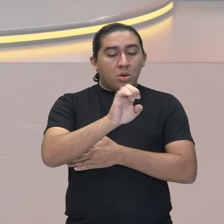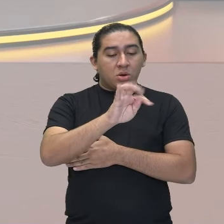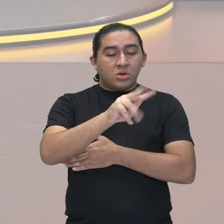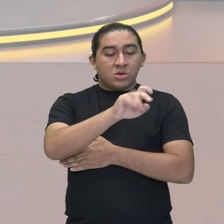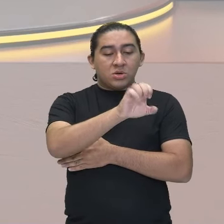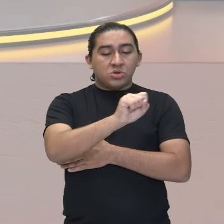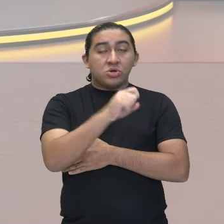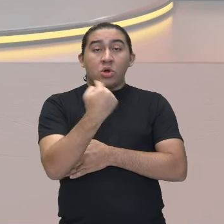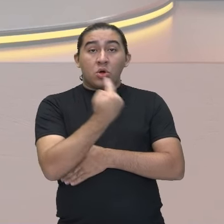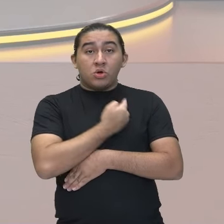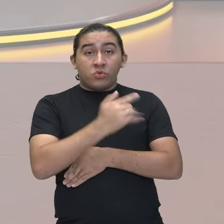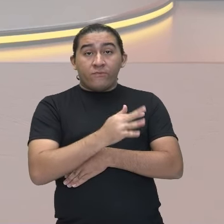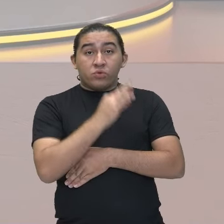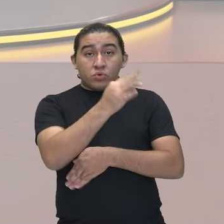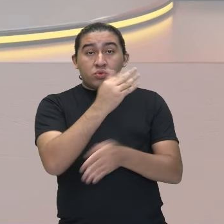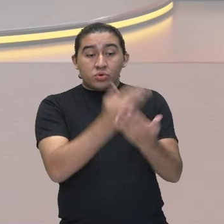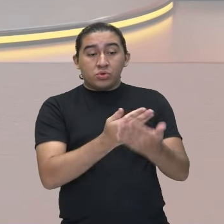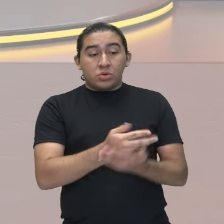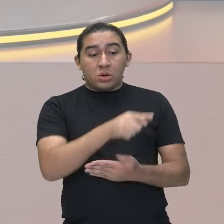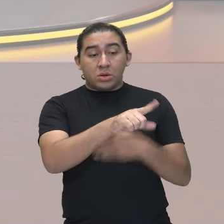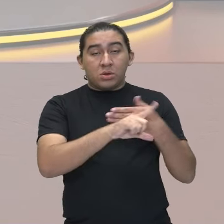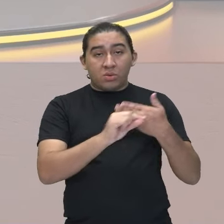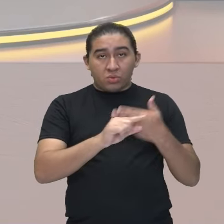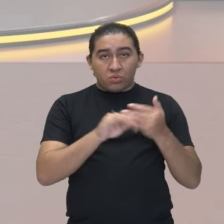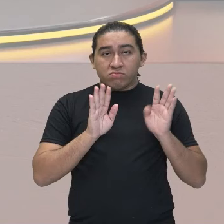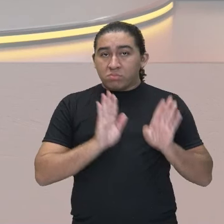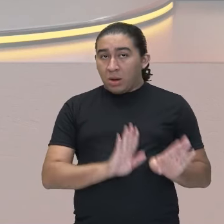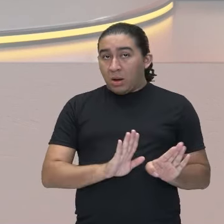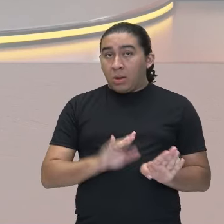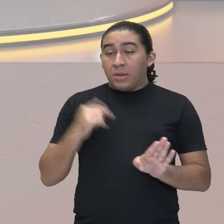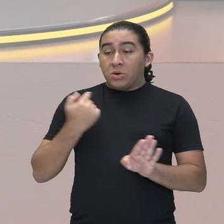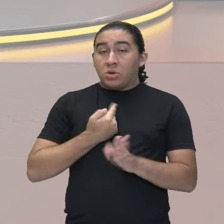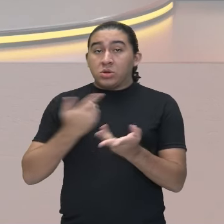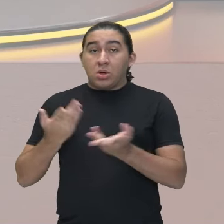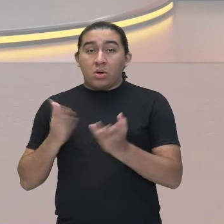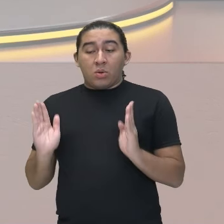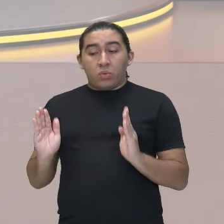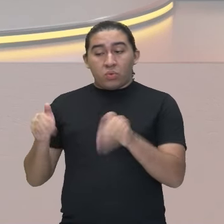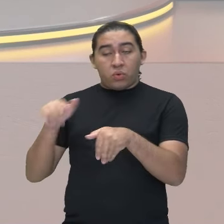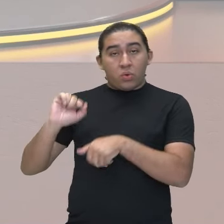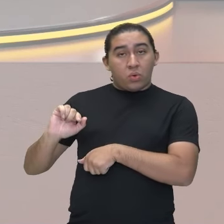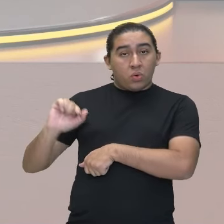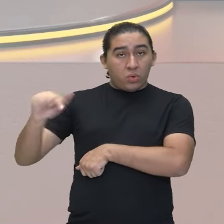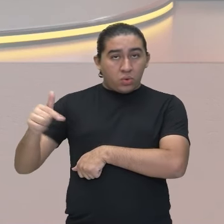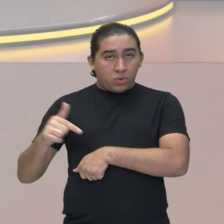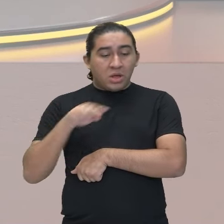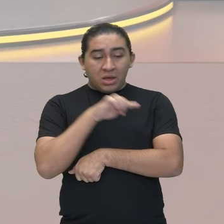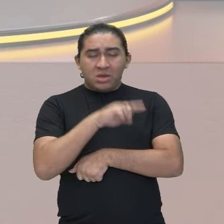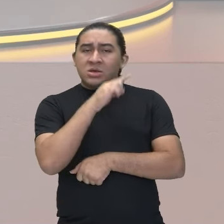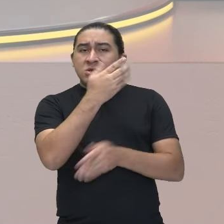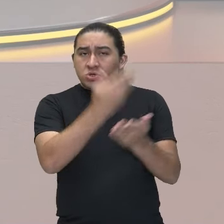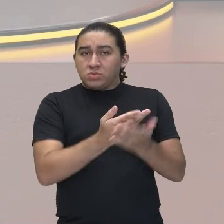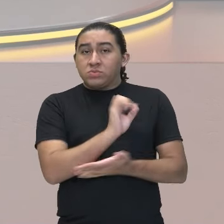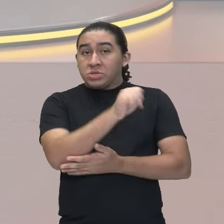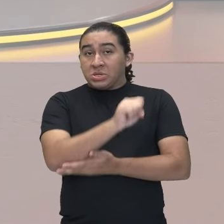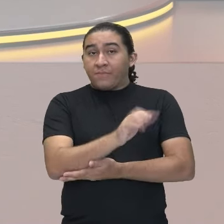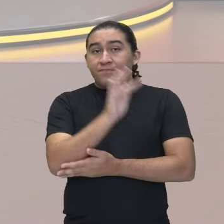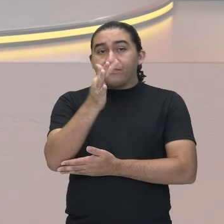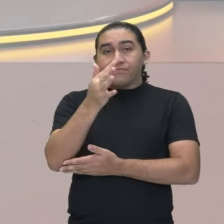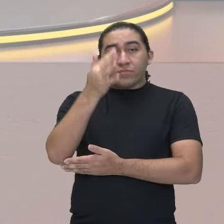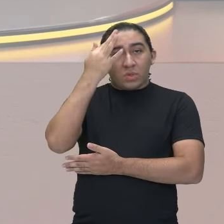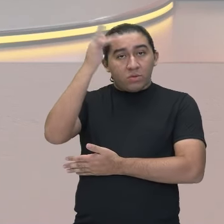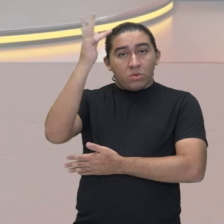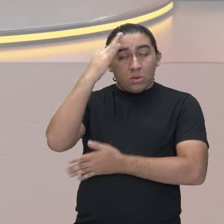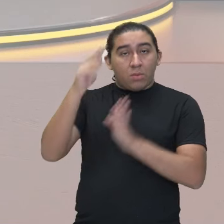Sócrates também ainda, né? Com vocês a gente ainda vai trabalhar esse filósofo importante da história, né? Do